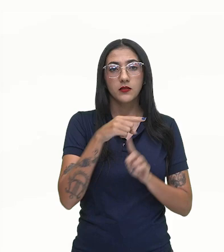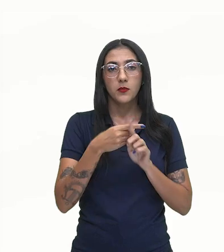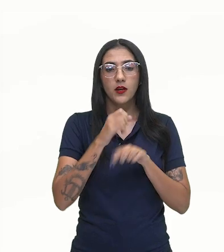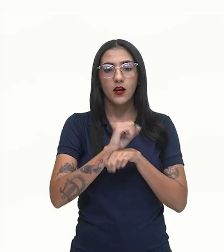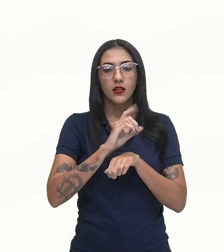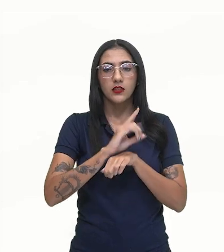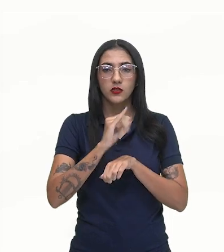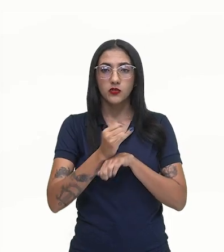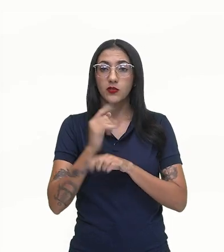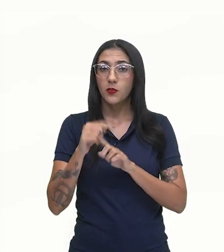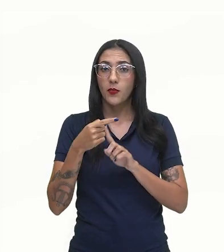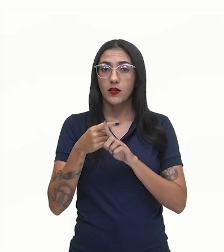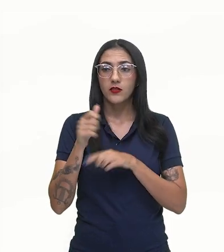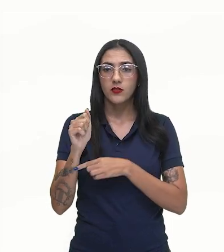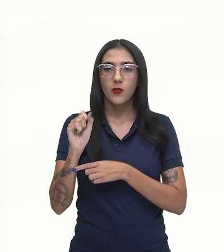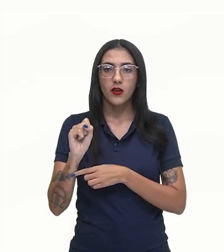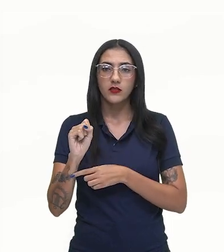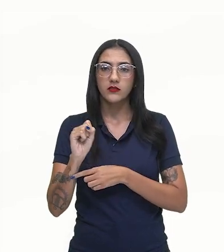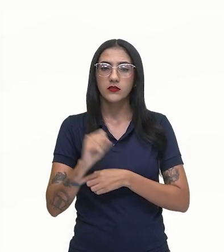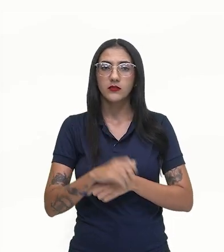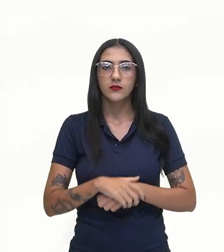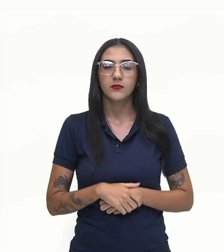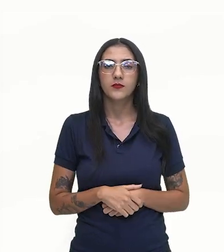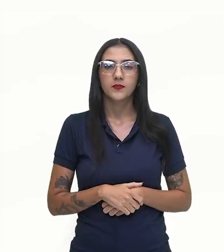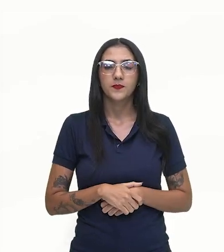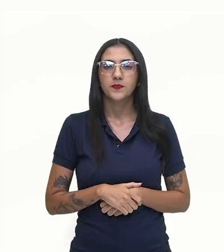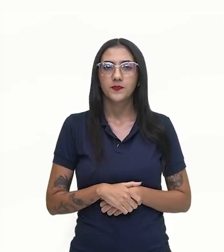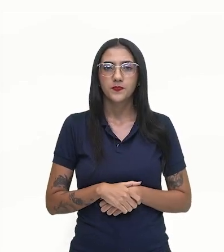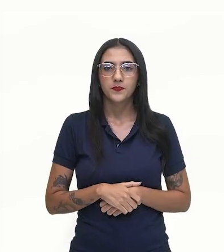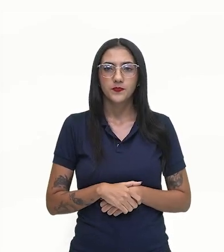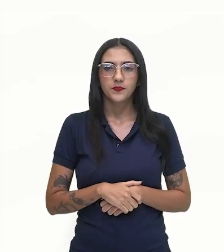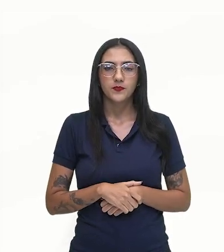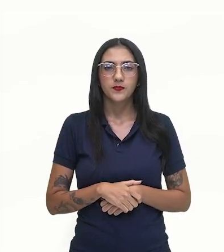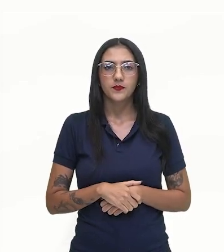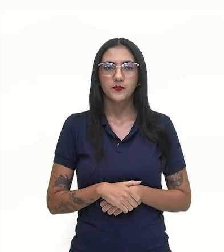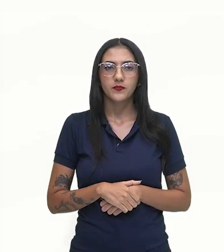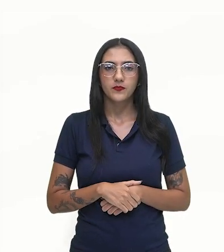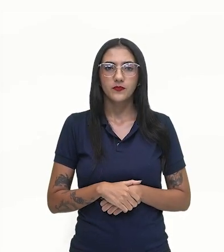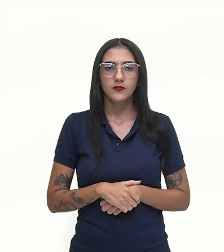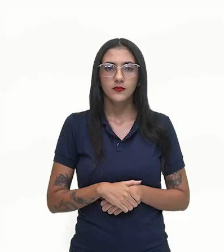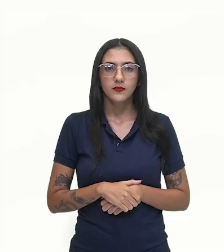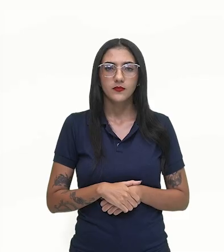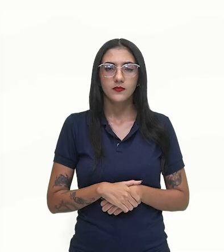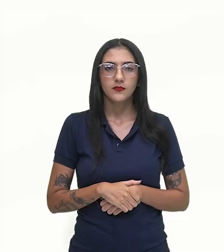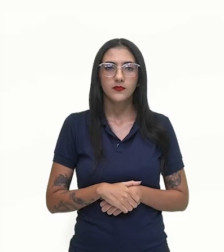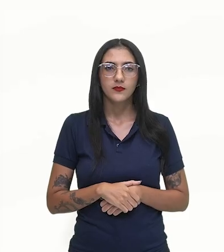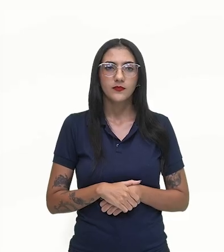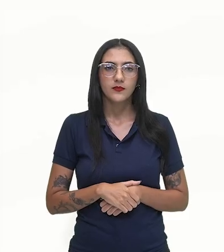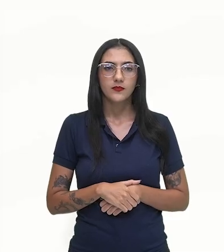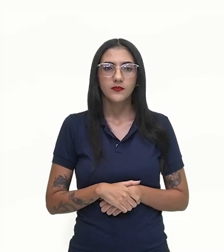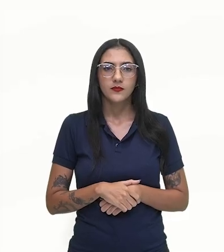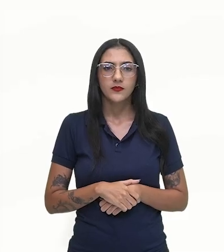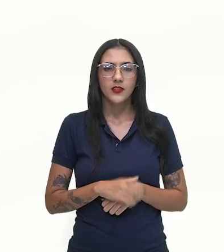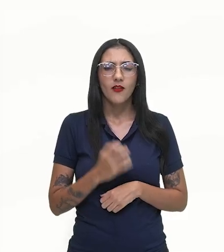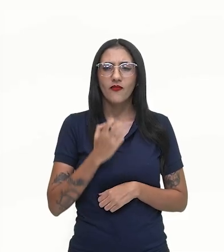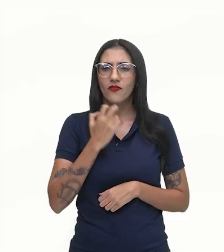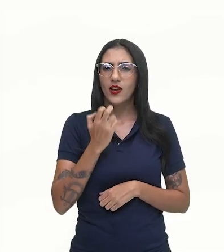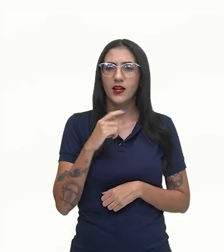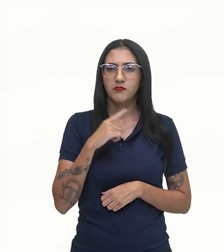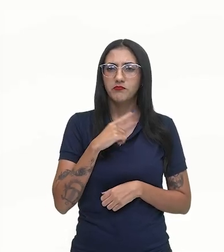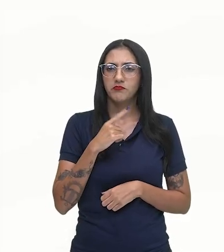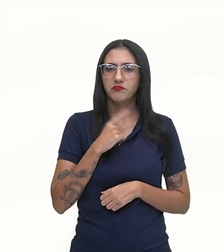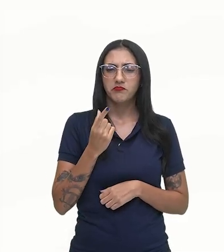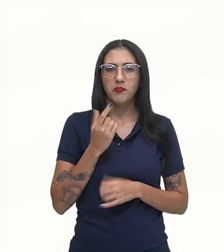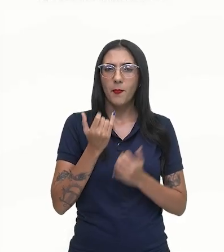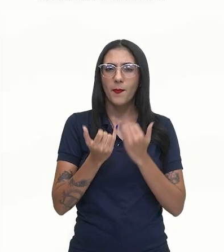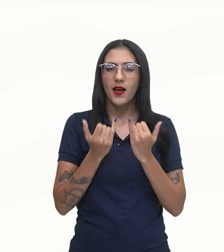adjetivo mais as. A pronúncia é como se fosse um Z no final, ok? É como se você